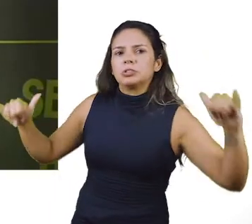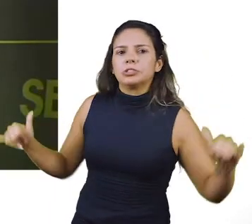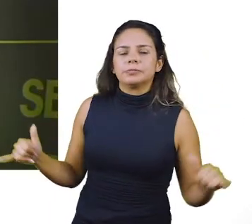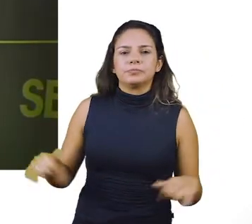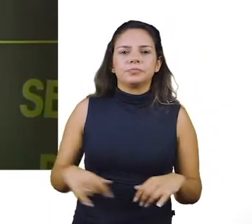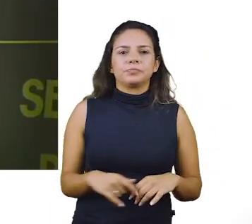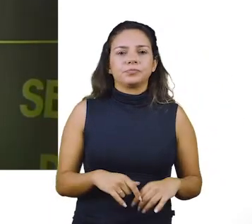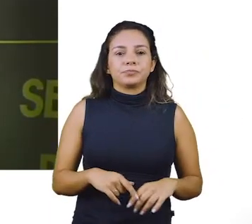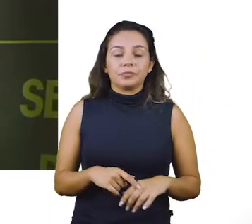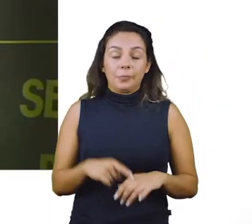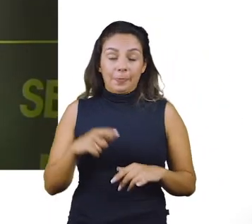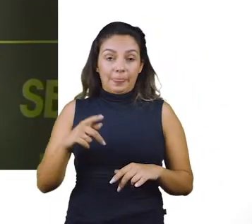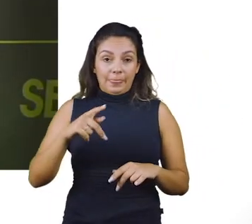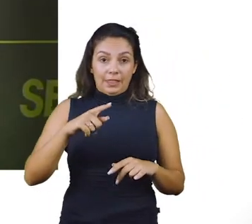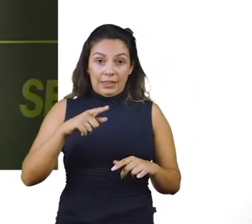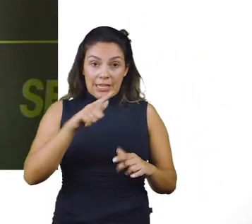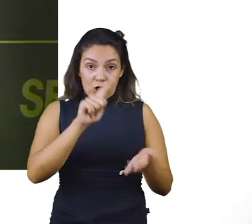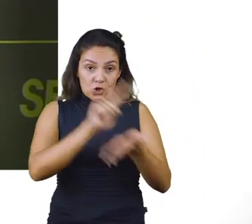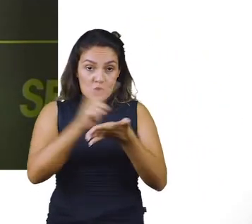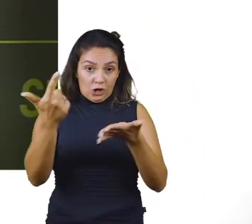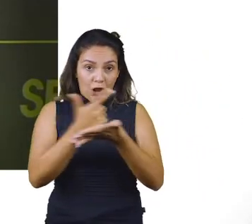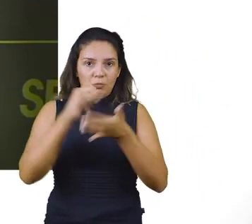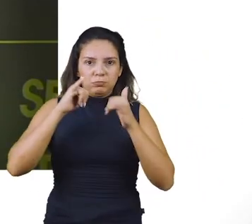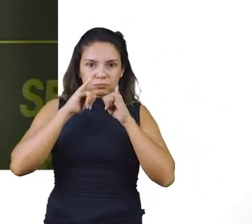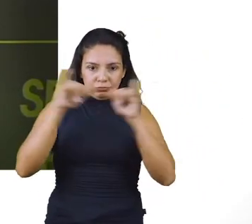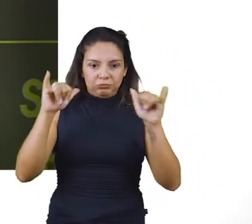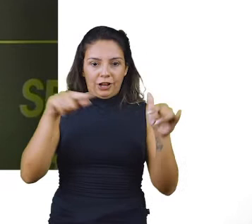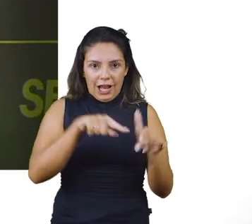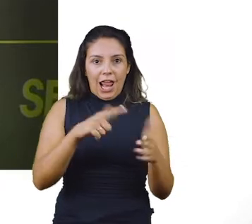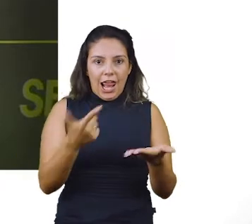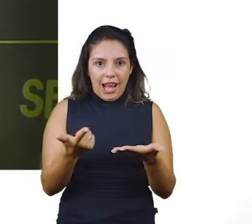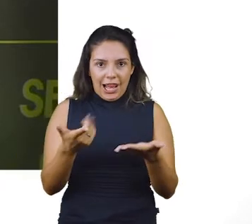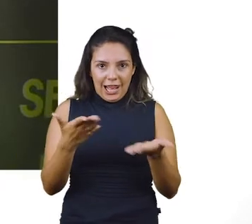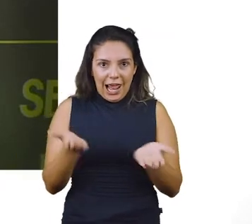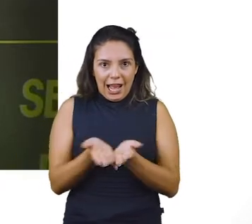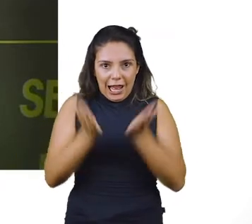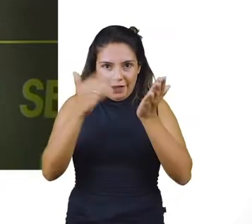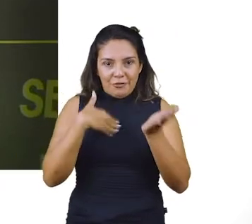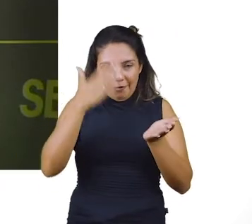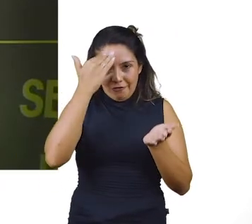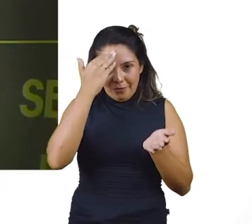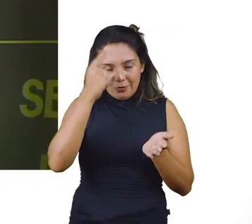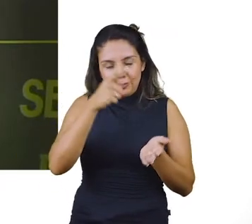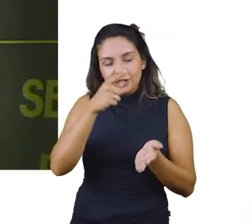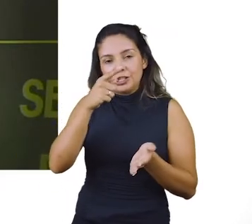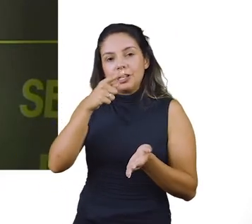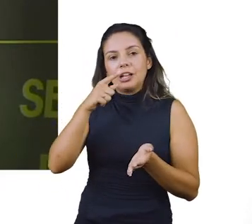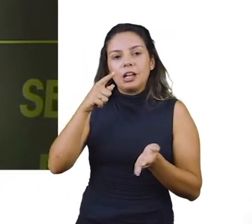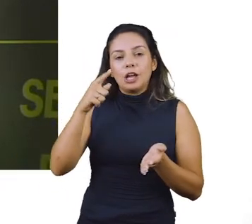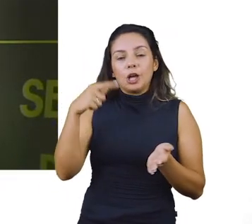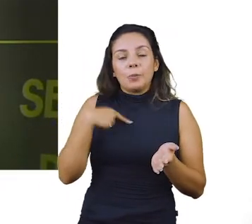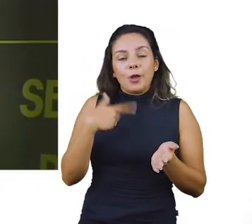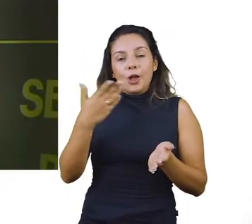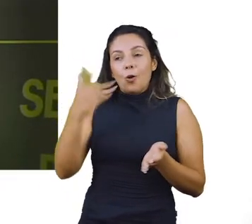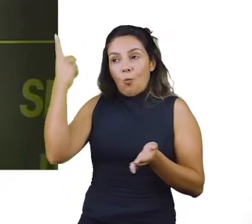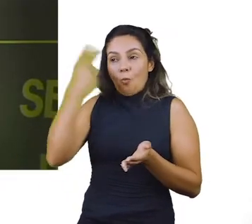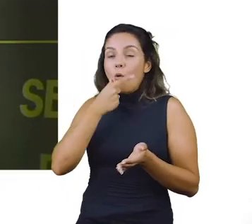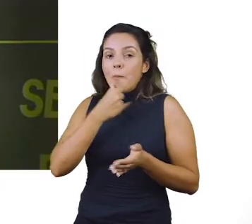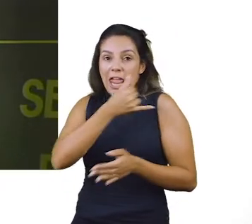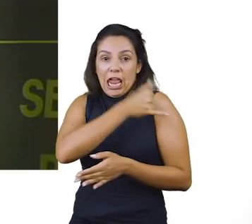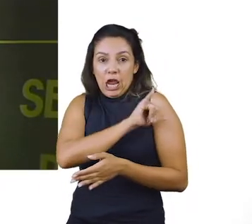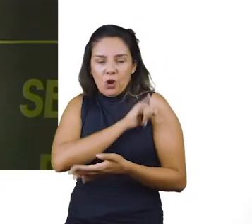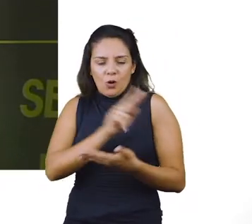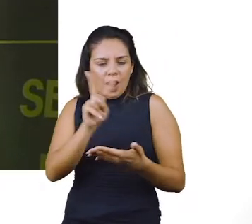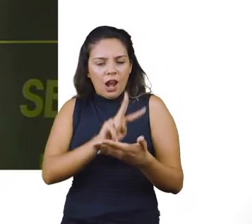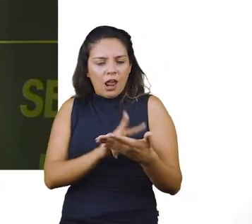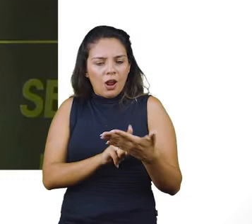conhecimento do Marco Altberg, que é um cineasta do Rio de Janeiro. E o Marco entrou em contato comigo,